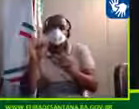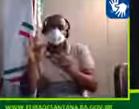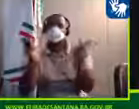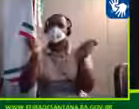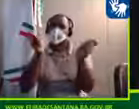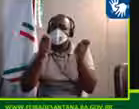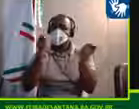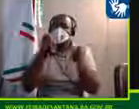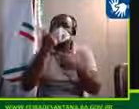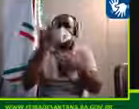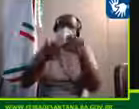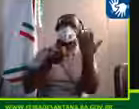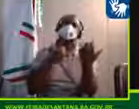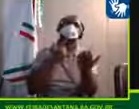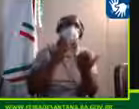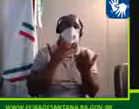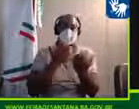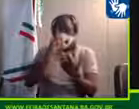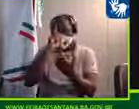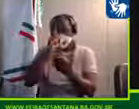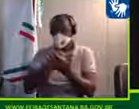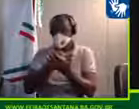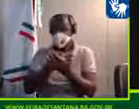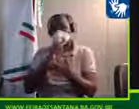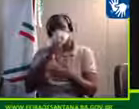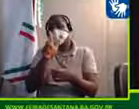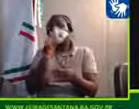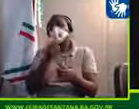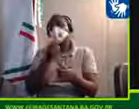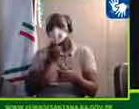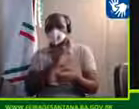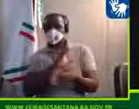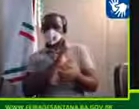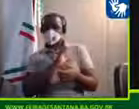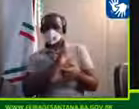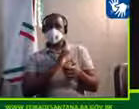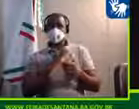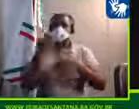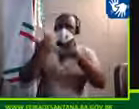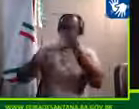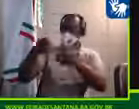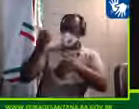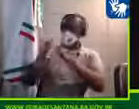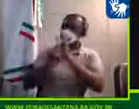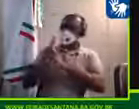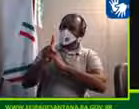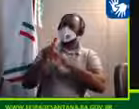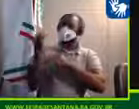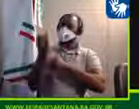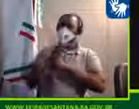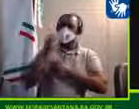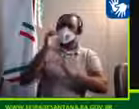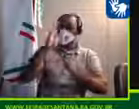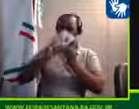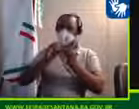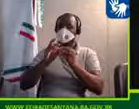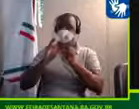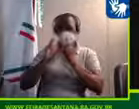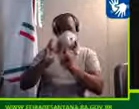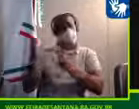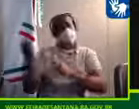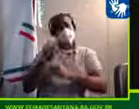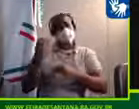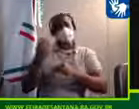perguntas. Peço também que o colega seja conciso nas perguntas e respeite as duas perguntas